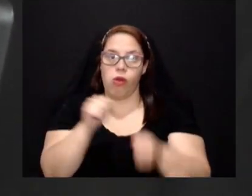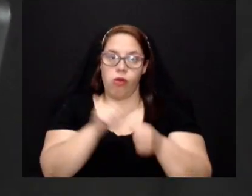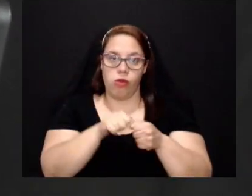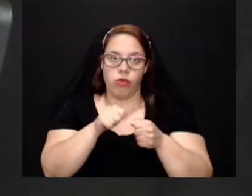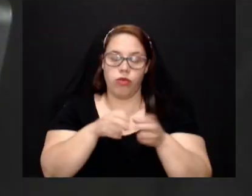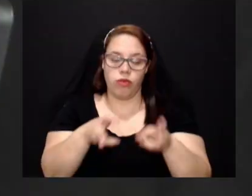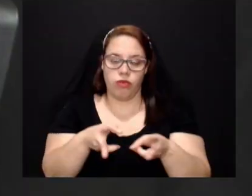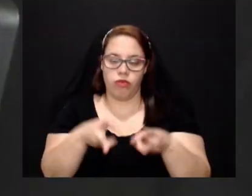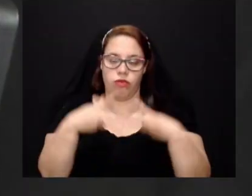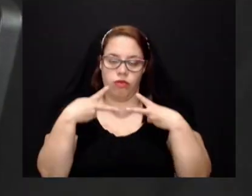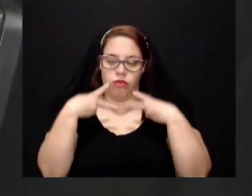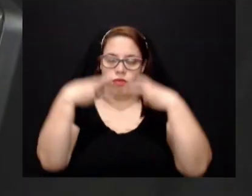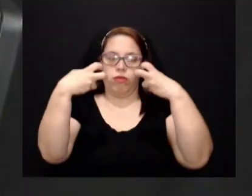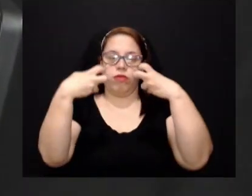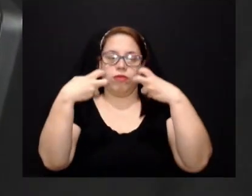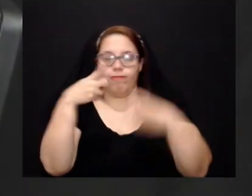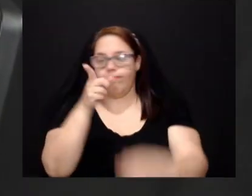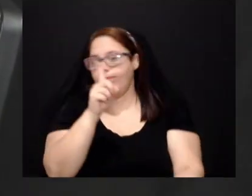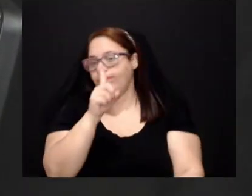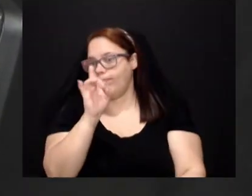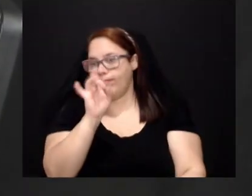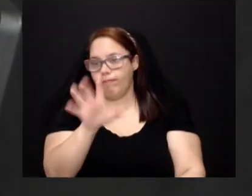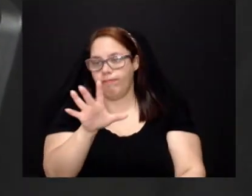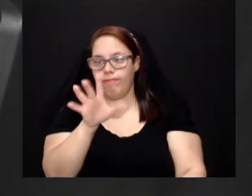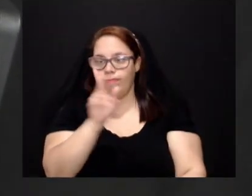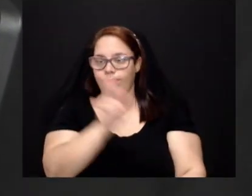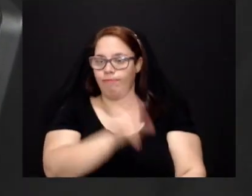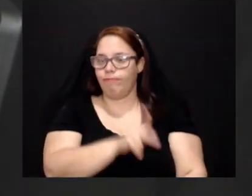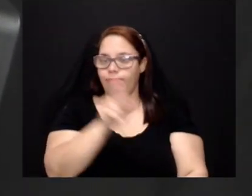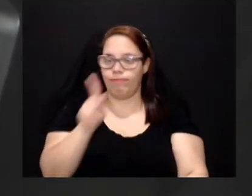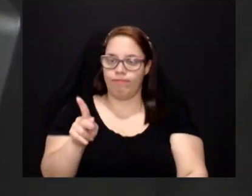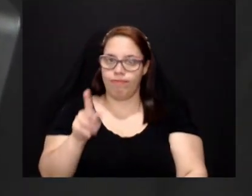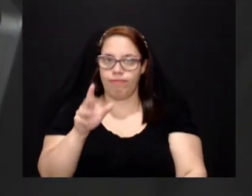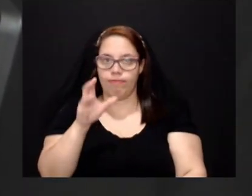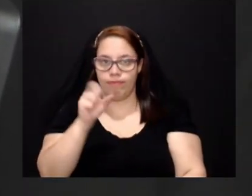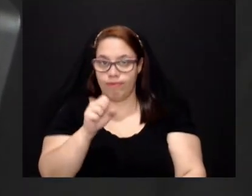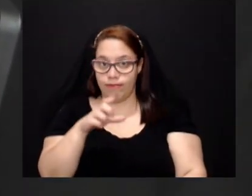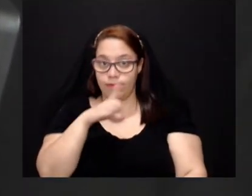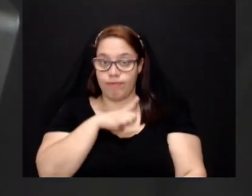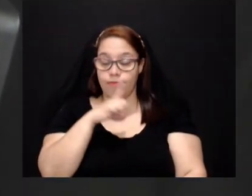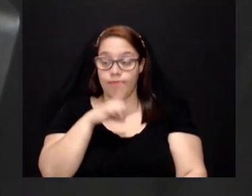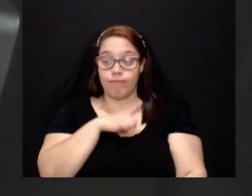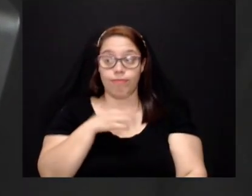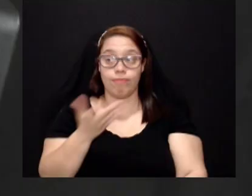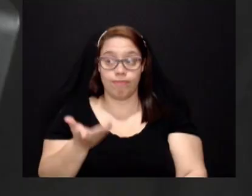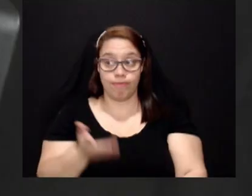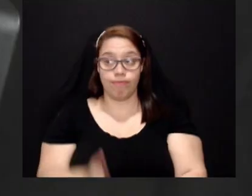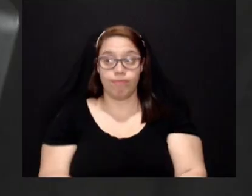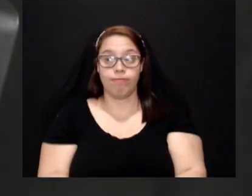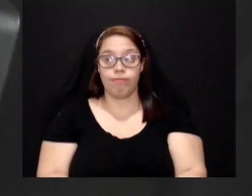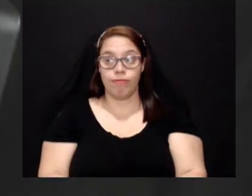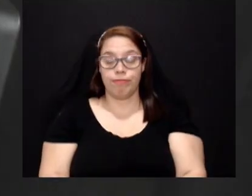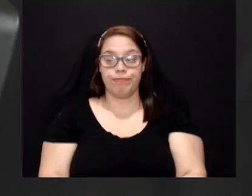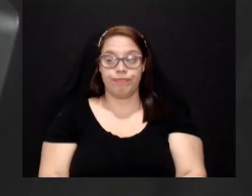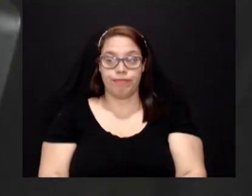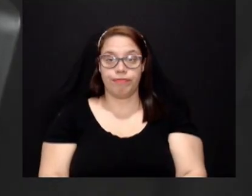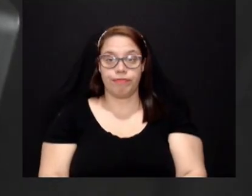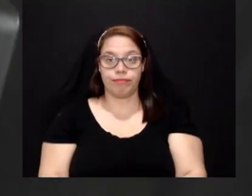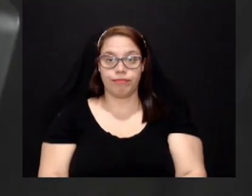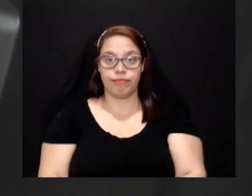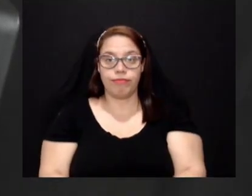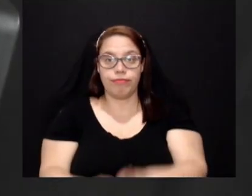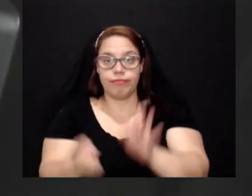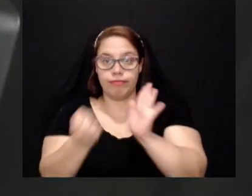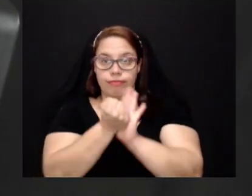que não era só professoras brancas que a gente tinha, né? Então foi muito marcante lá